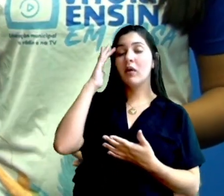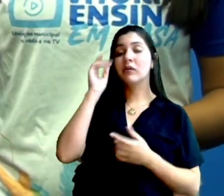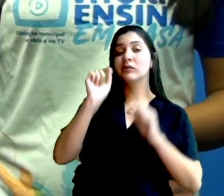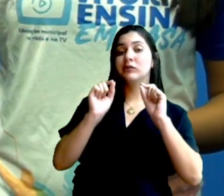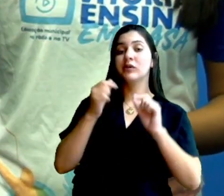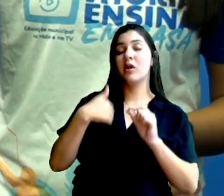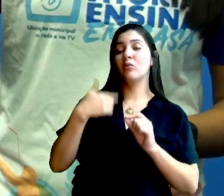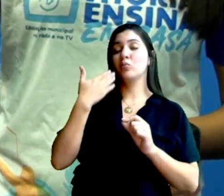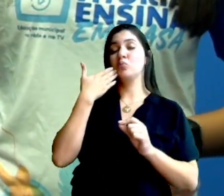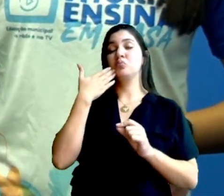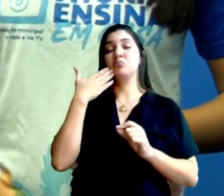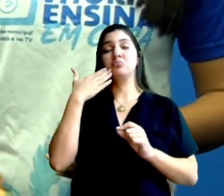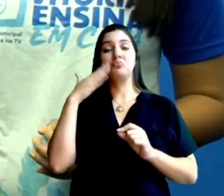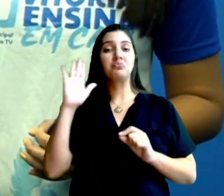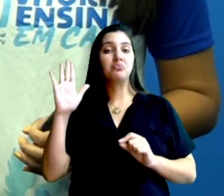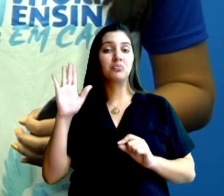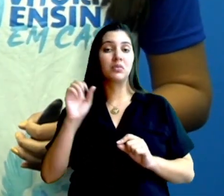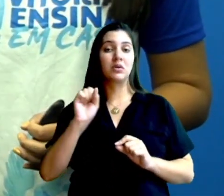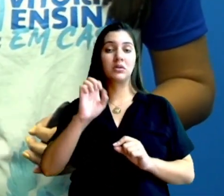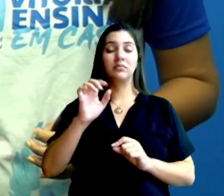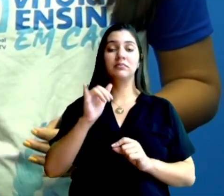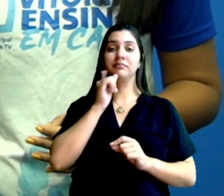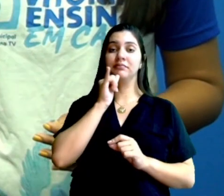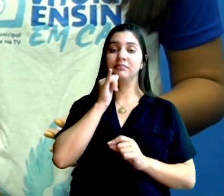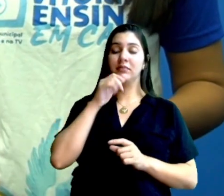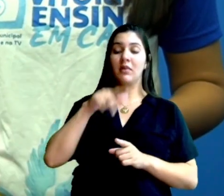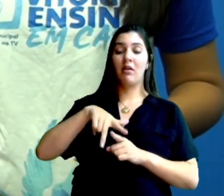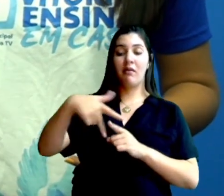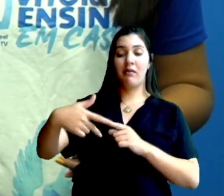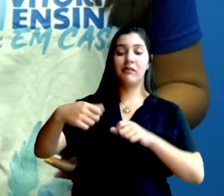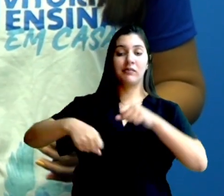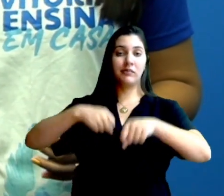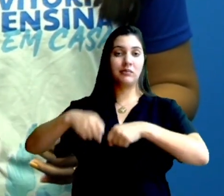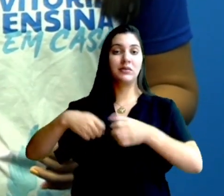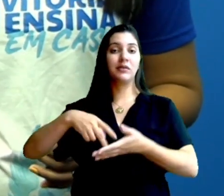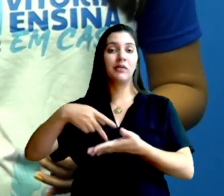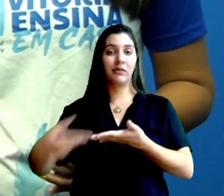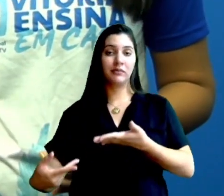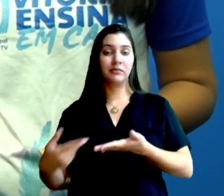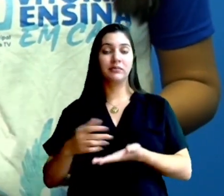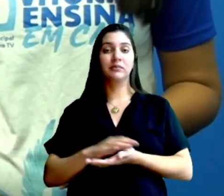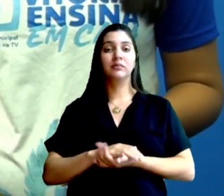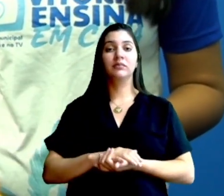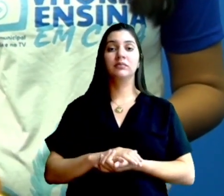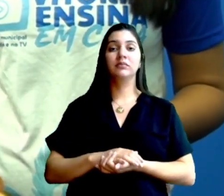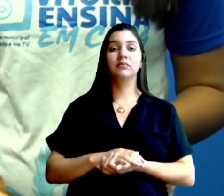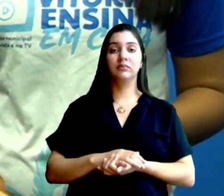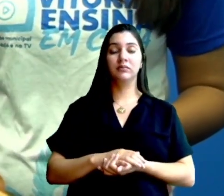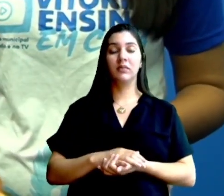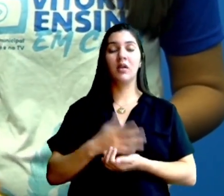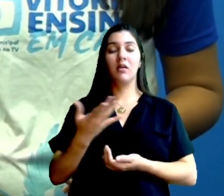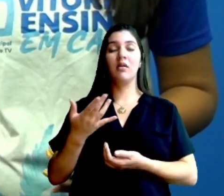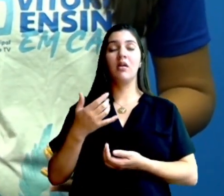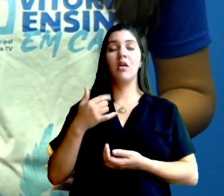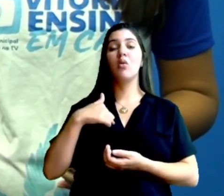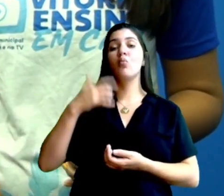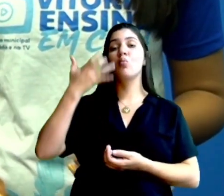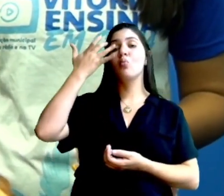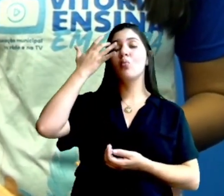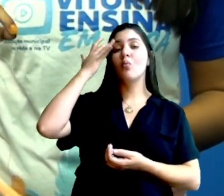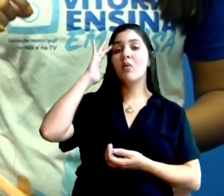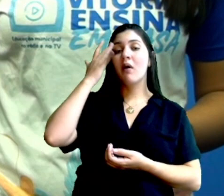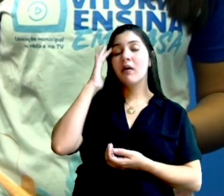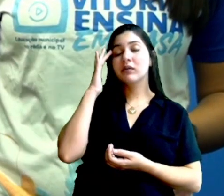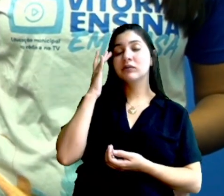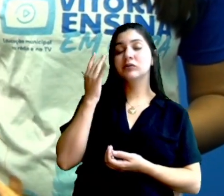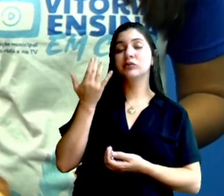sei, eu digo, se habrá caído de la bicicleta, terá caído da bicicleta, certo? É uma suposição, a gente